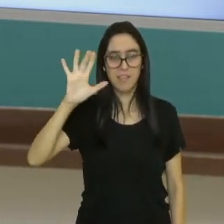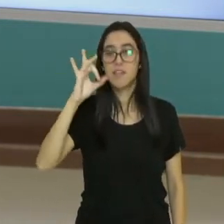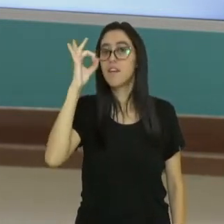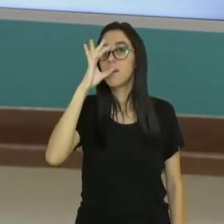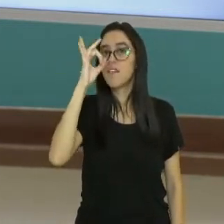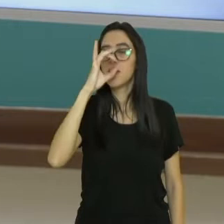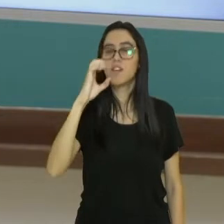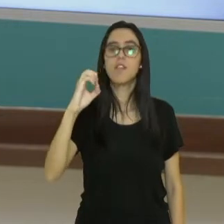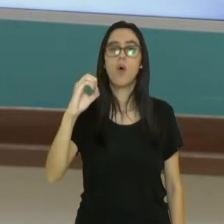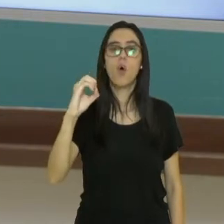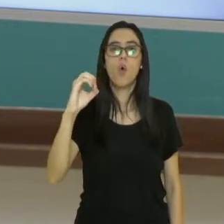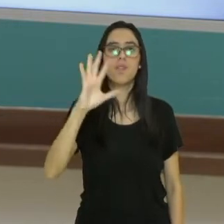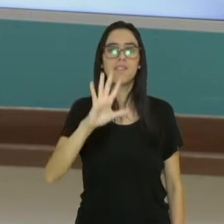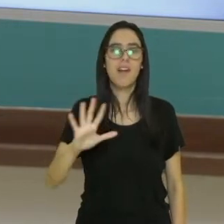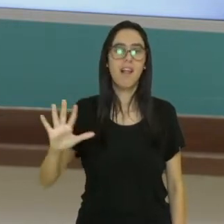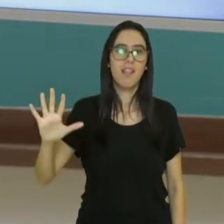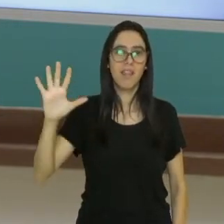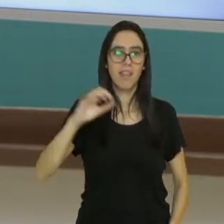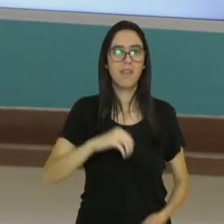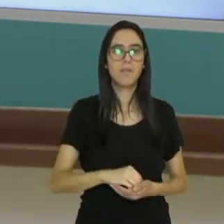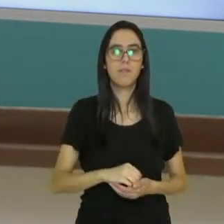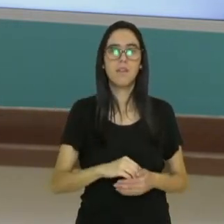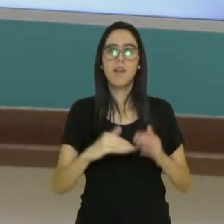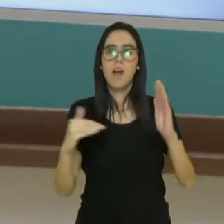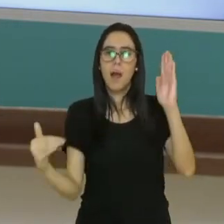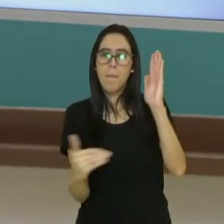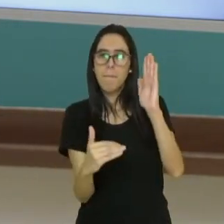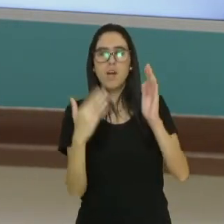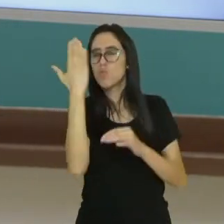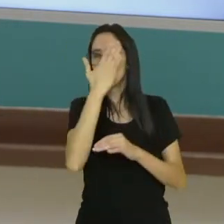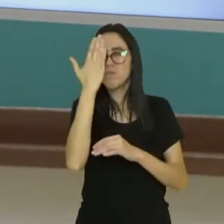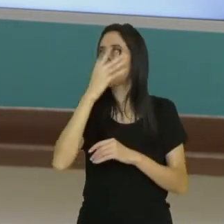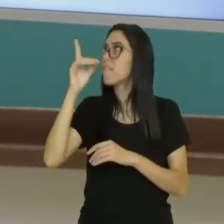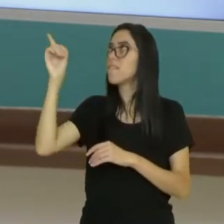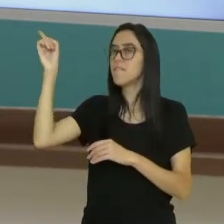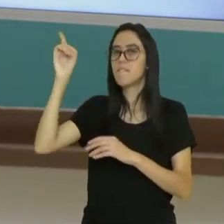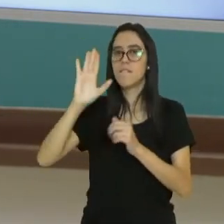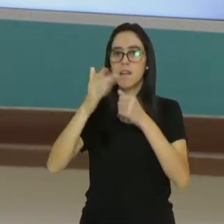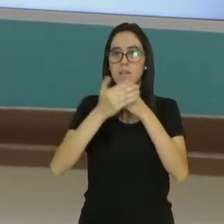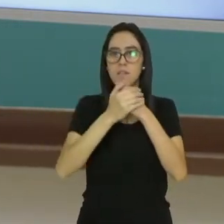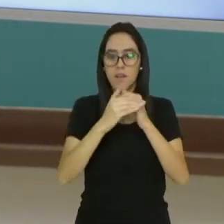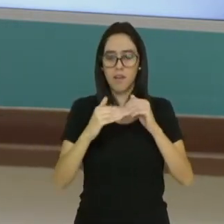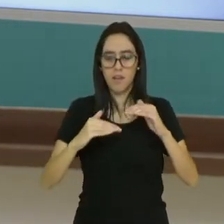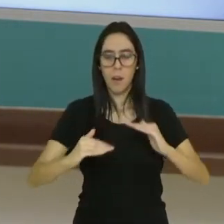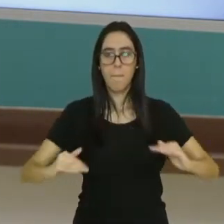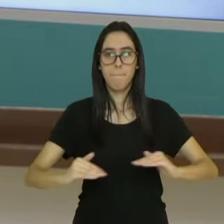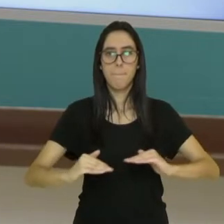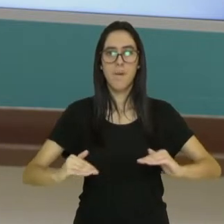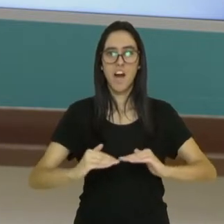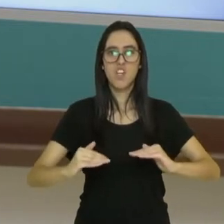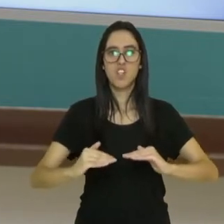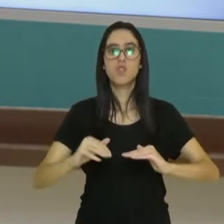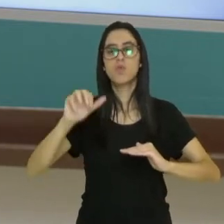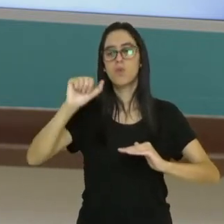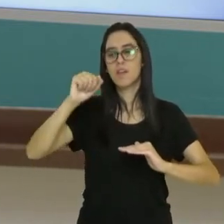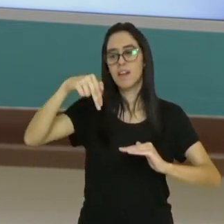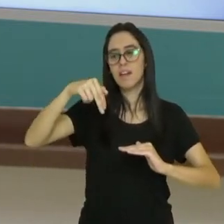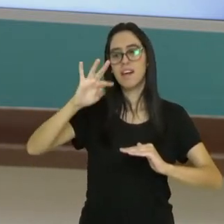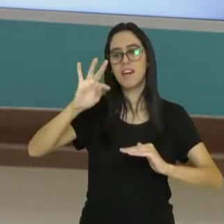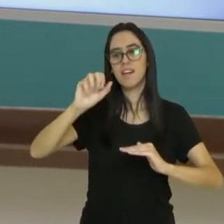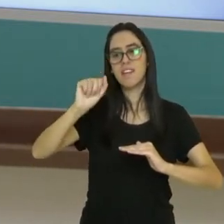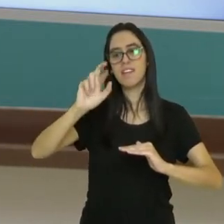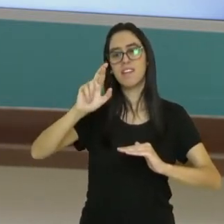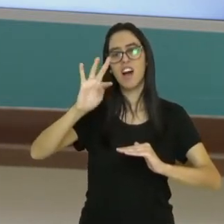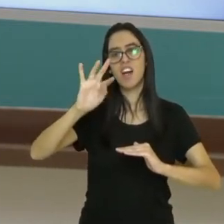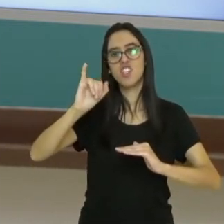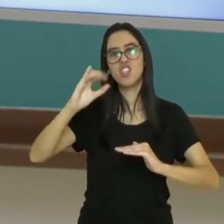verde a Oceania. E aqui abaixo, né, que não está aparecendo no nosso mapa, mas nós vamos ter a Antártida,